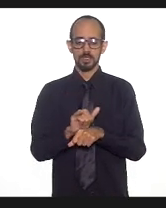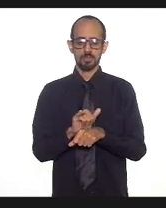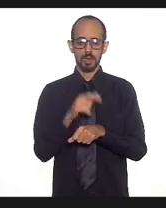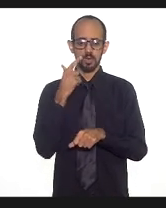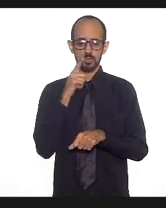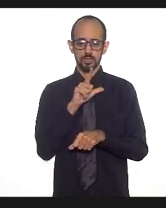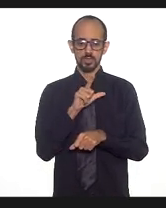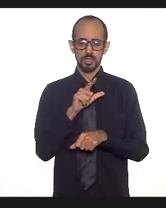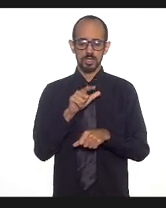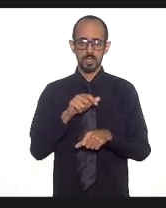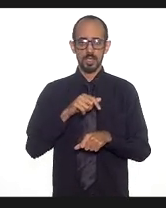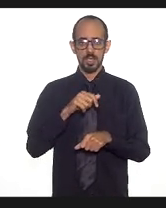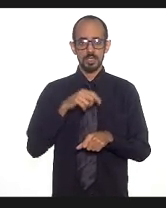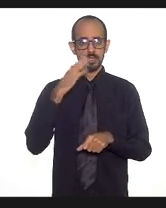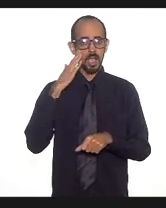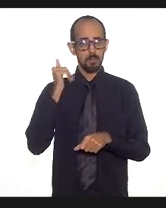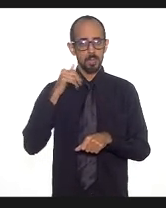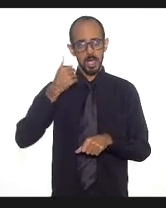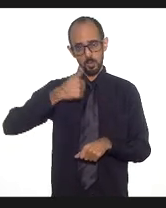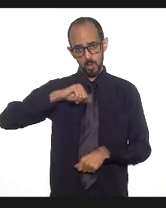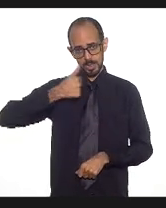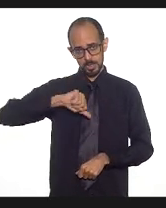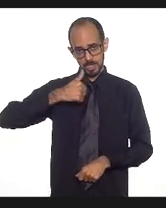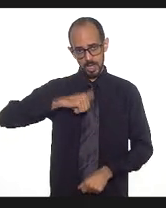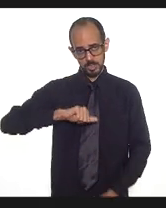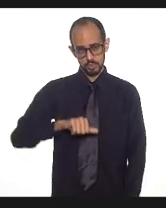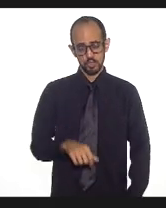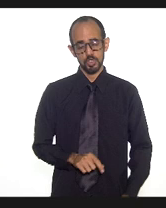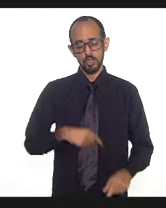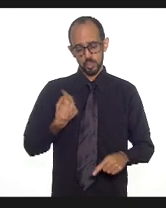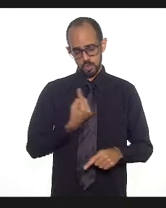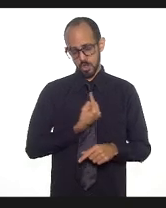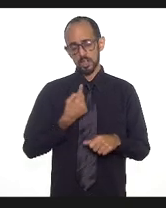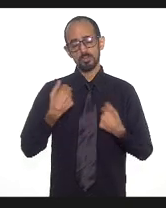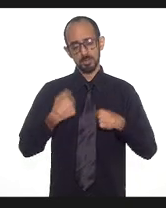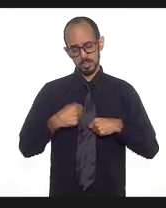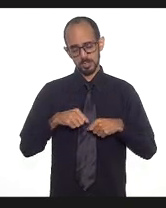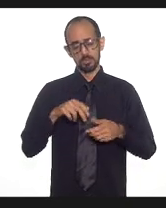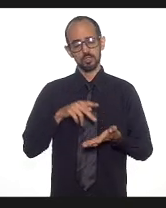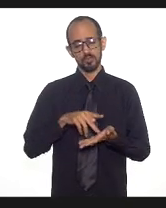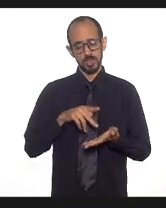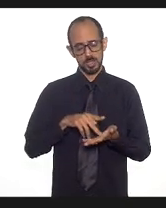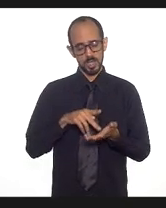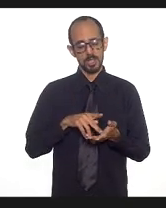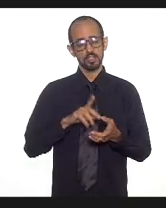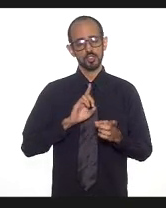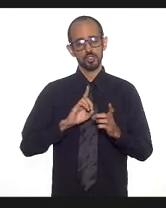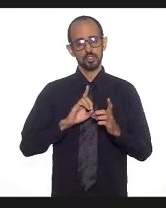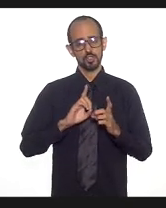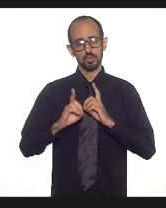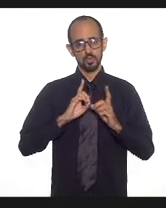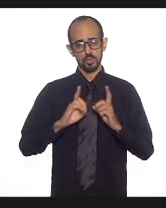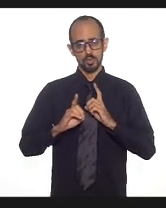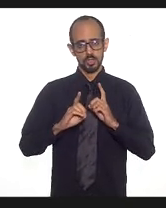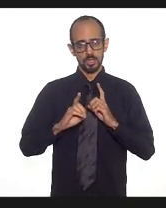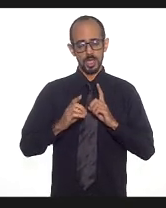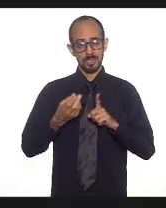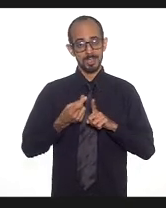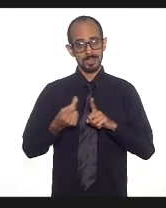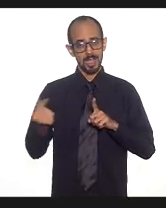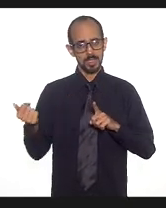efetividade. Nós precisamos realmente discutir a evasão dos cursos, né,